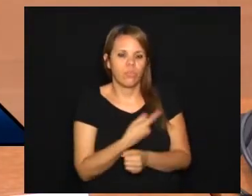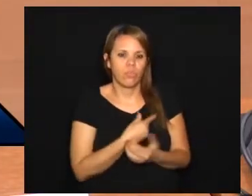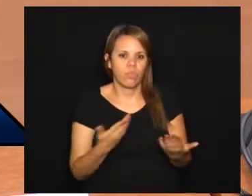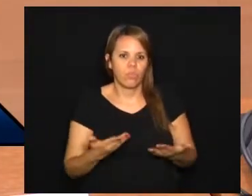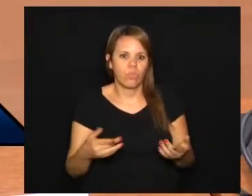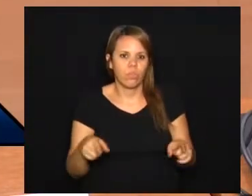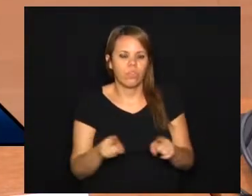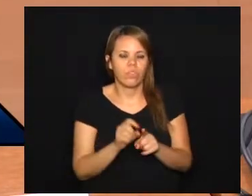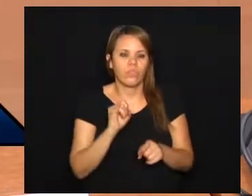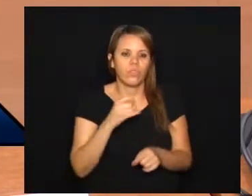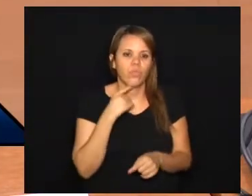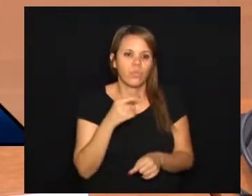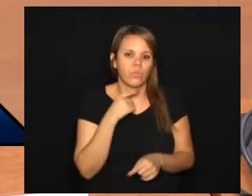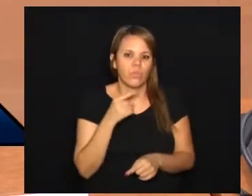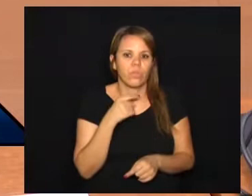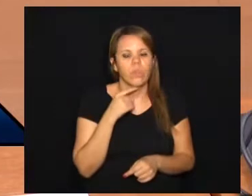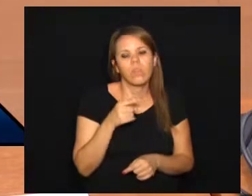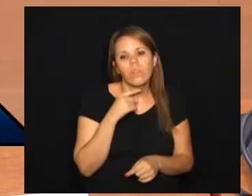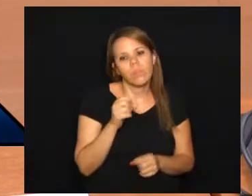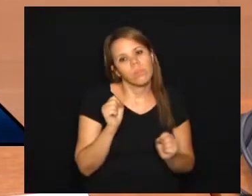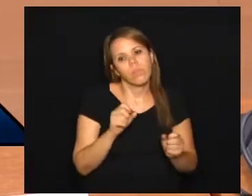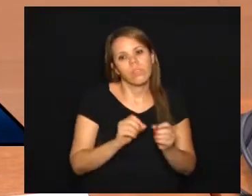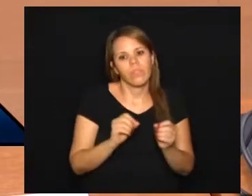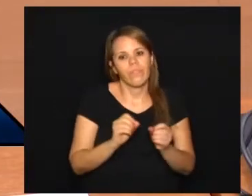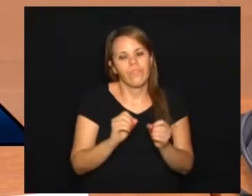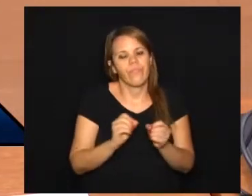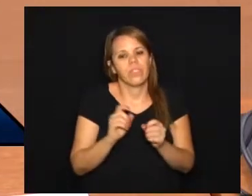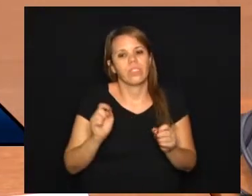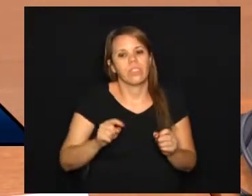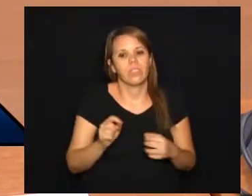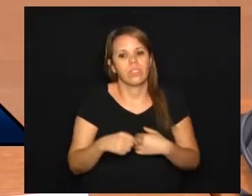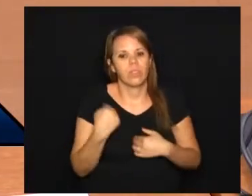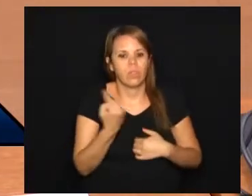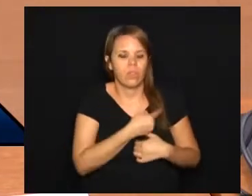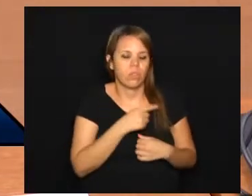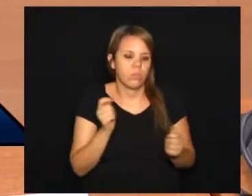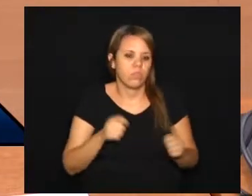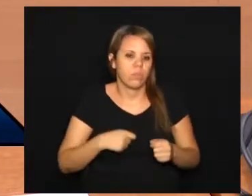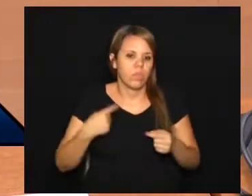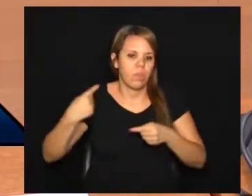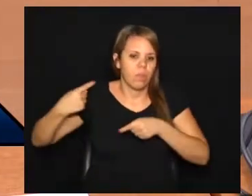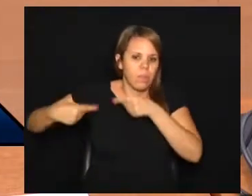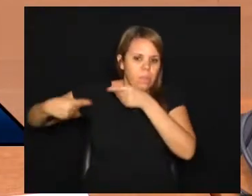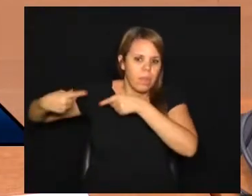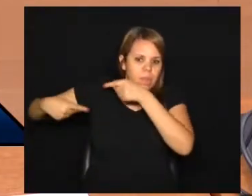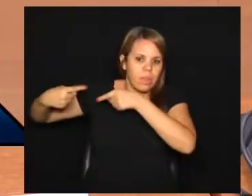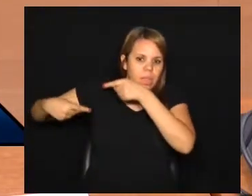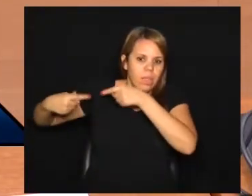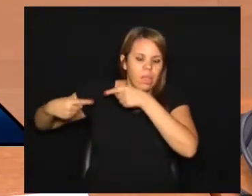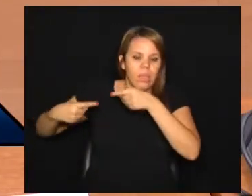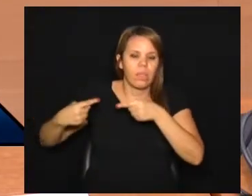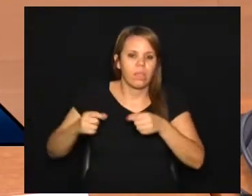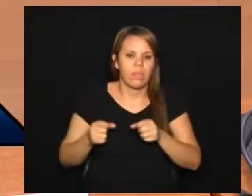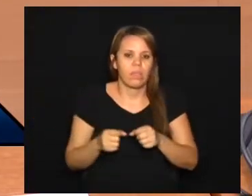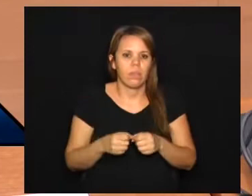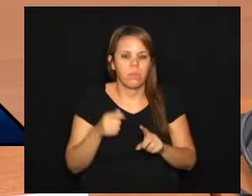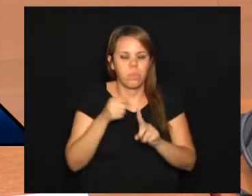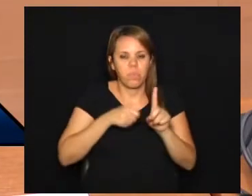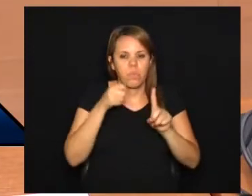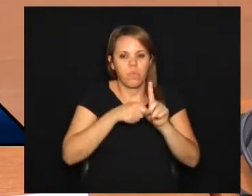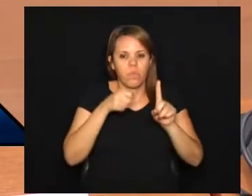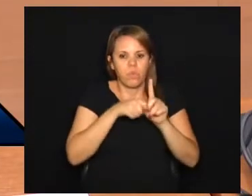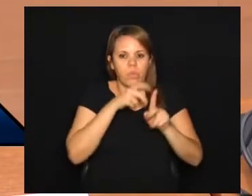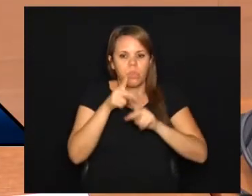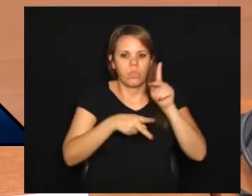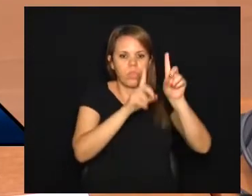tiver algum questionamento, para que faça aqui, para que nós possamos aí debater e trazer políticas públicas para as